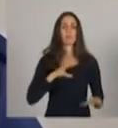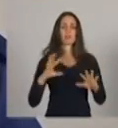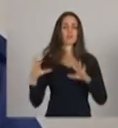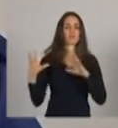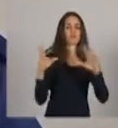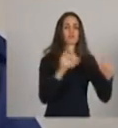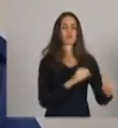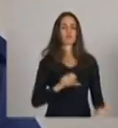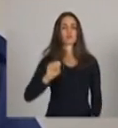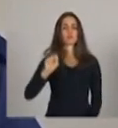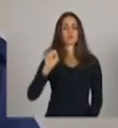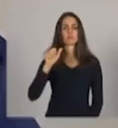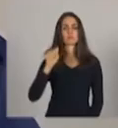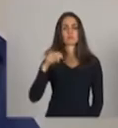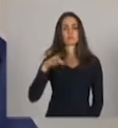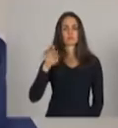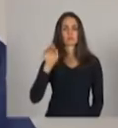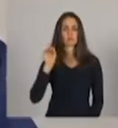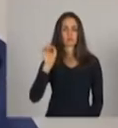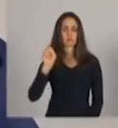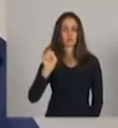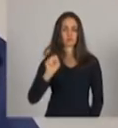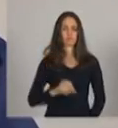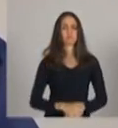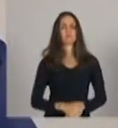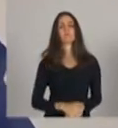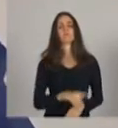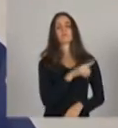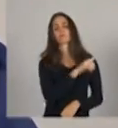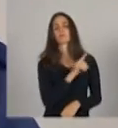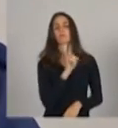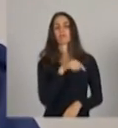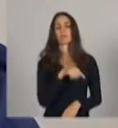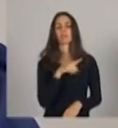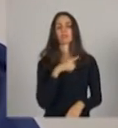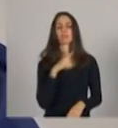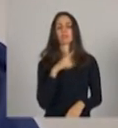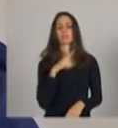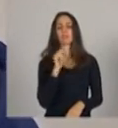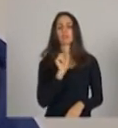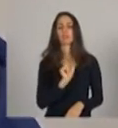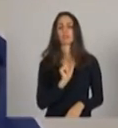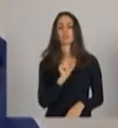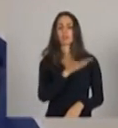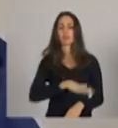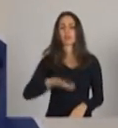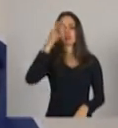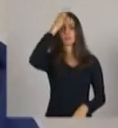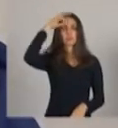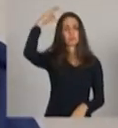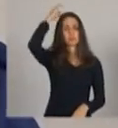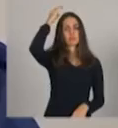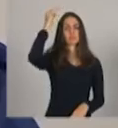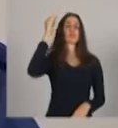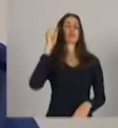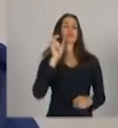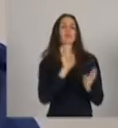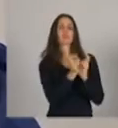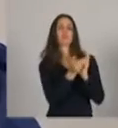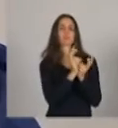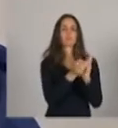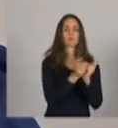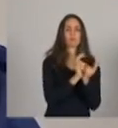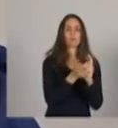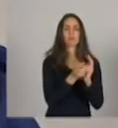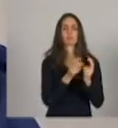a Unidos da Piedade, conhecida como a mais querida, trouxe para a cena artística capixaba a capoeira, a dança